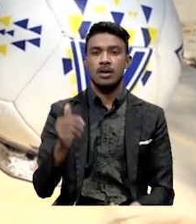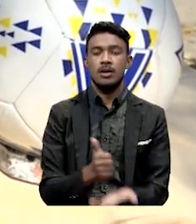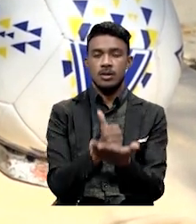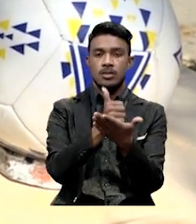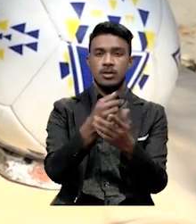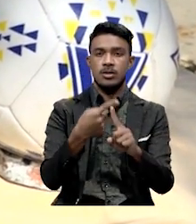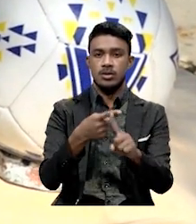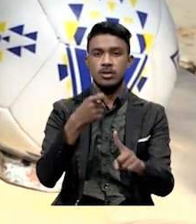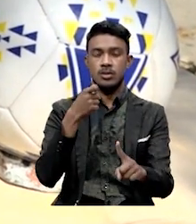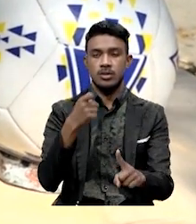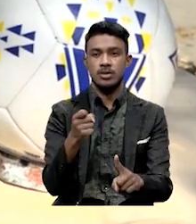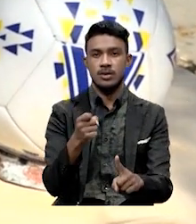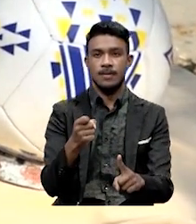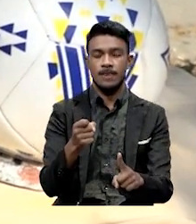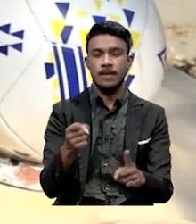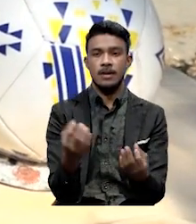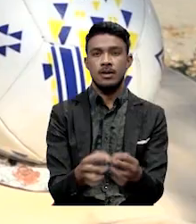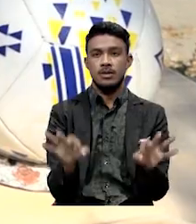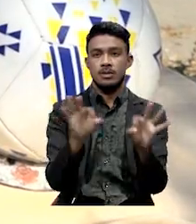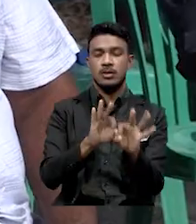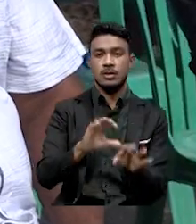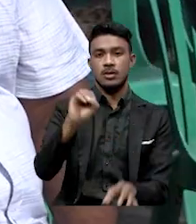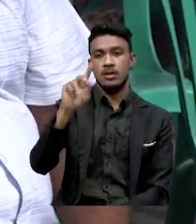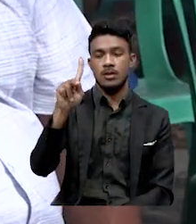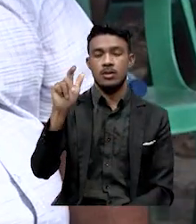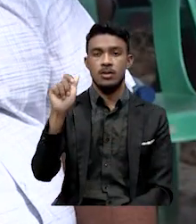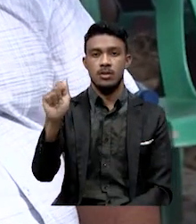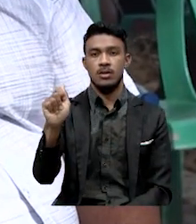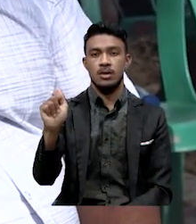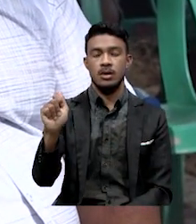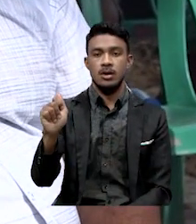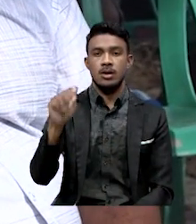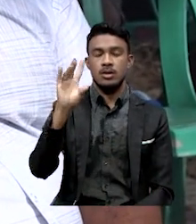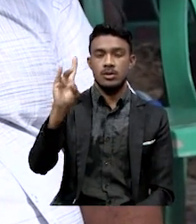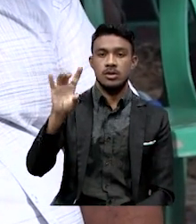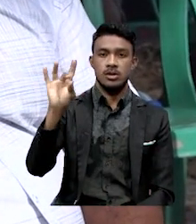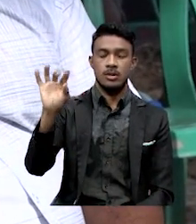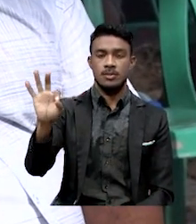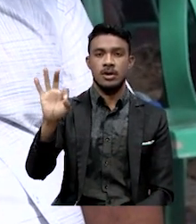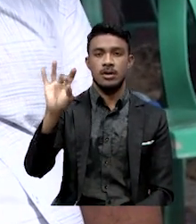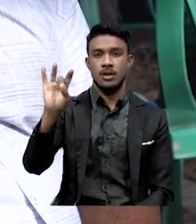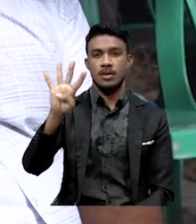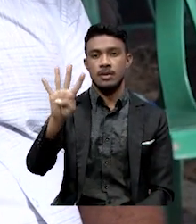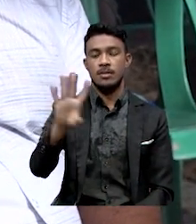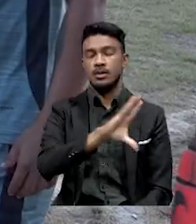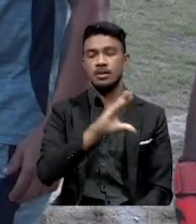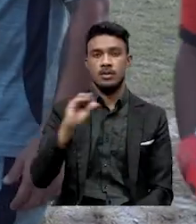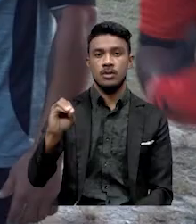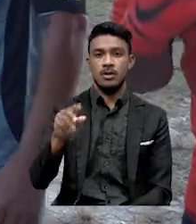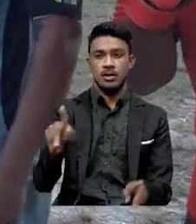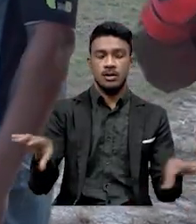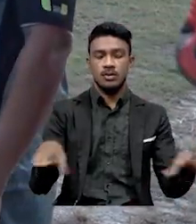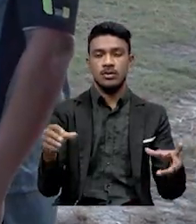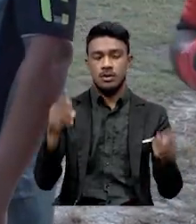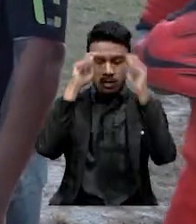husi patrocinador principal Okalarandiak Rural 2984 inclui empresário Timoruan Sira